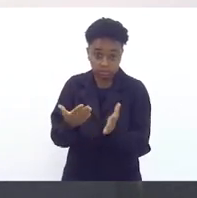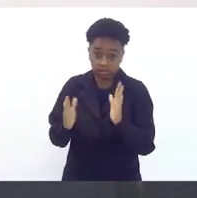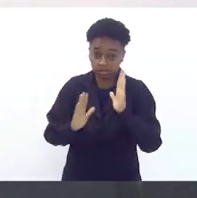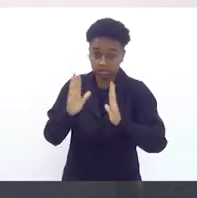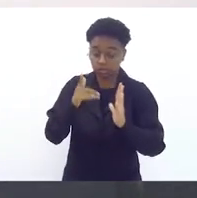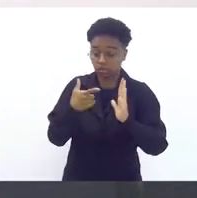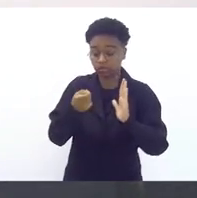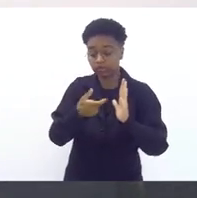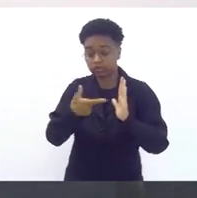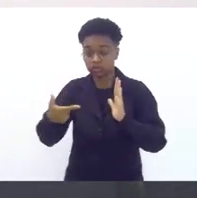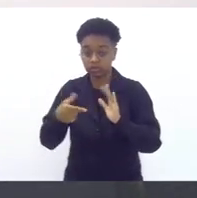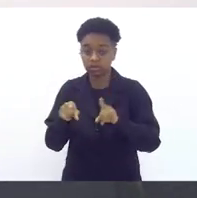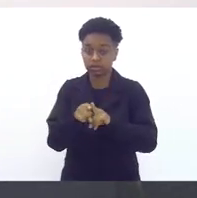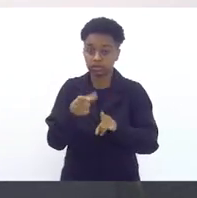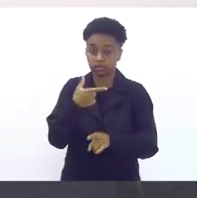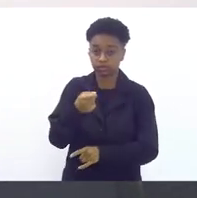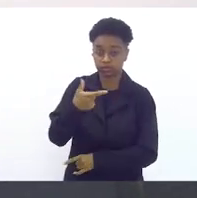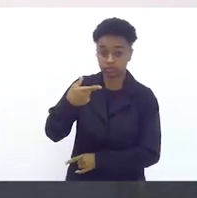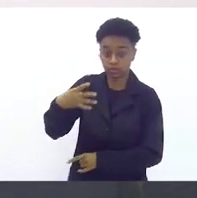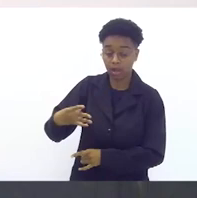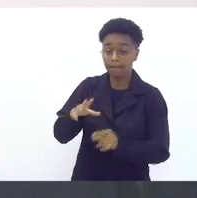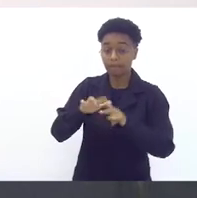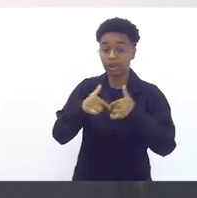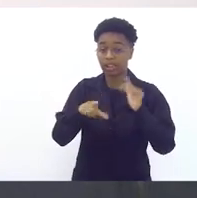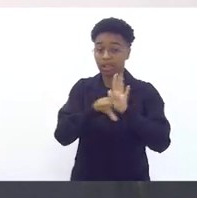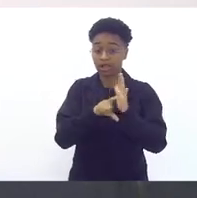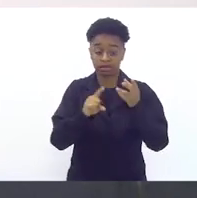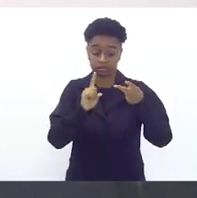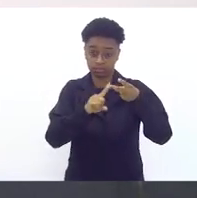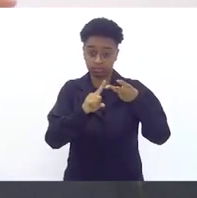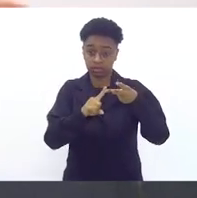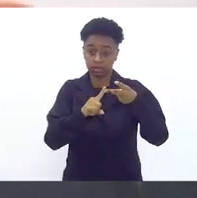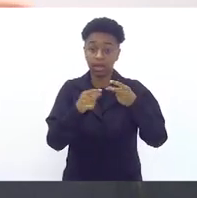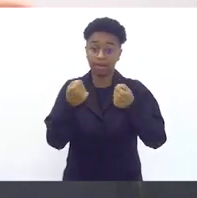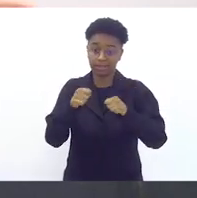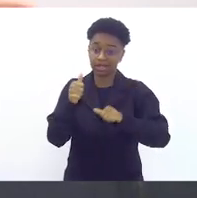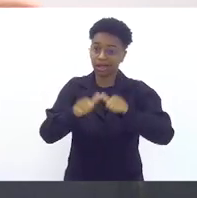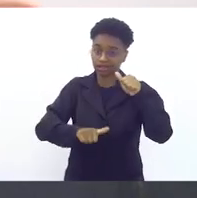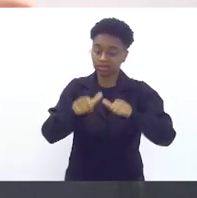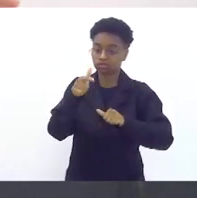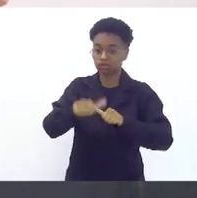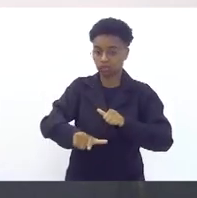função da Lei 194, o regime tem que ser revisto.